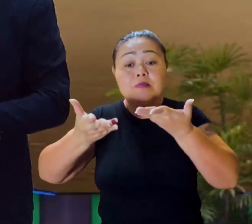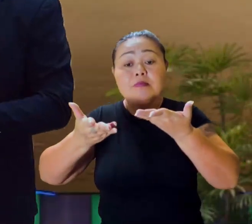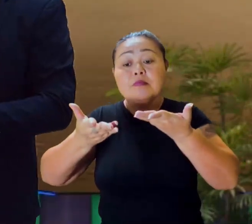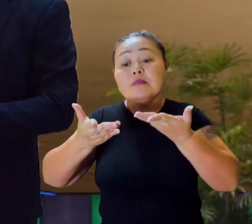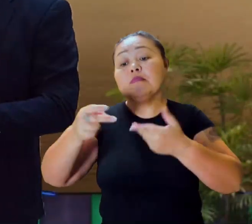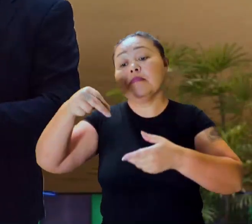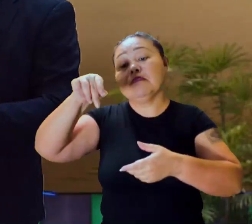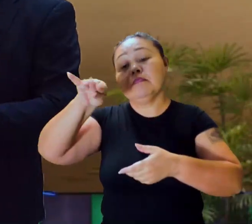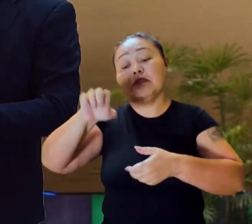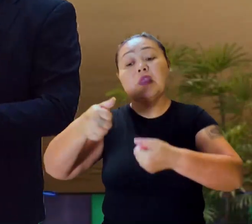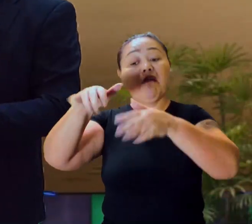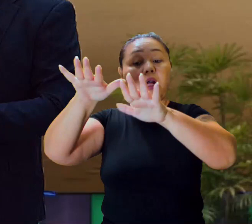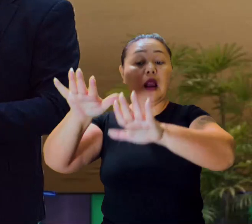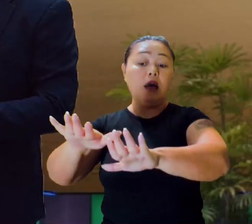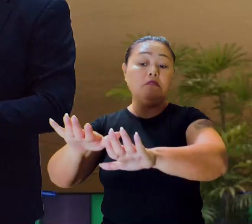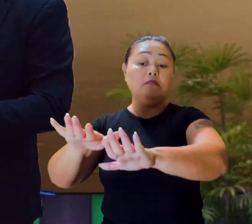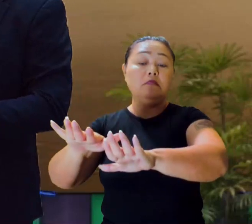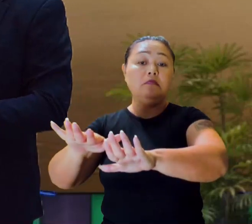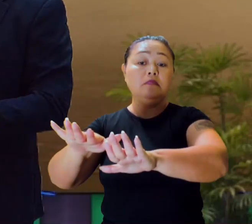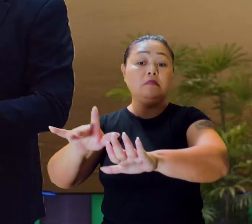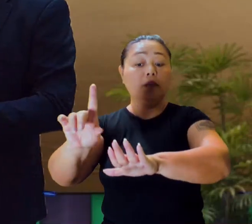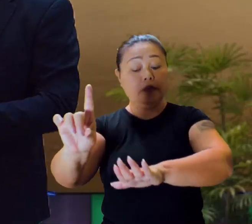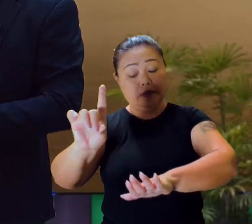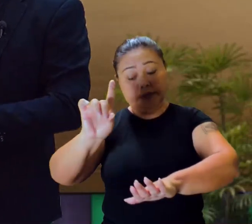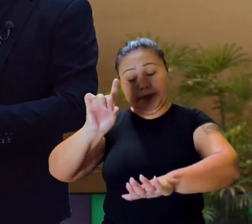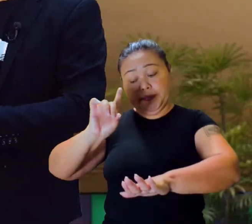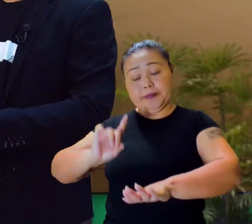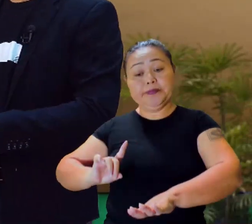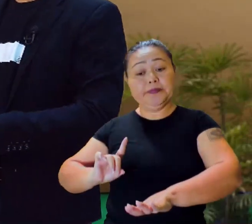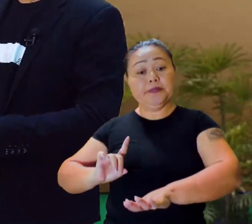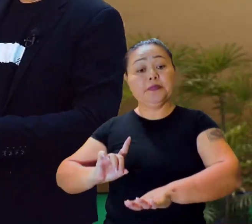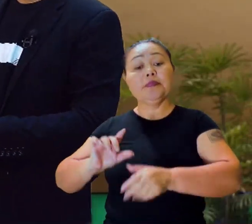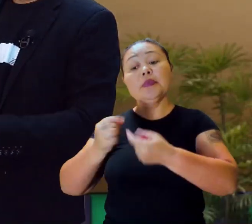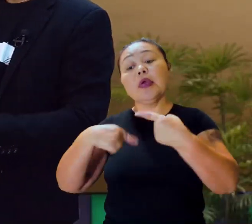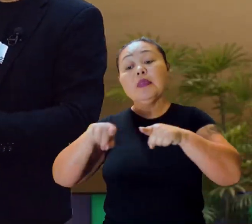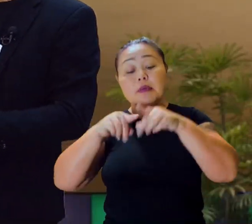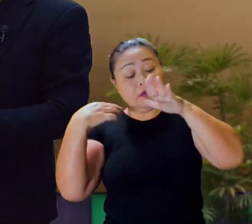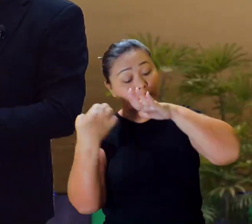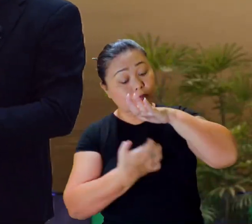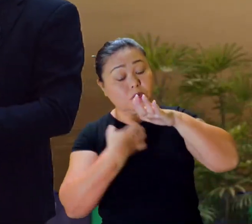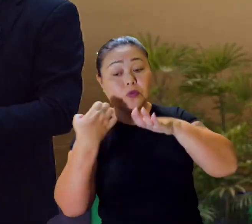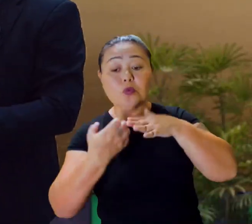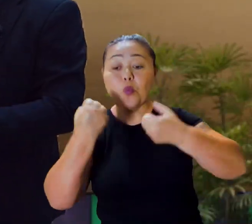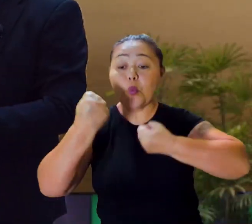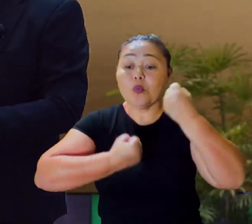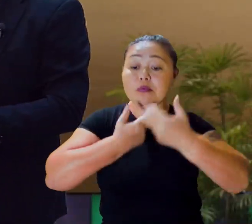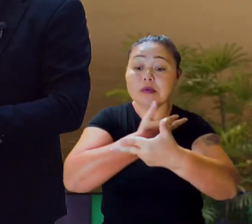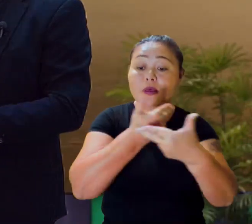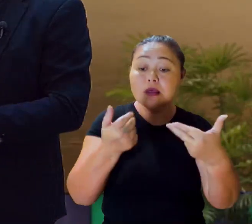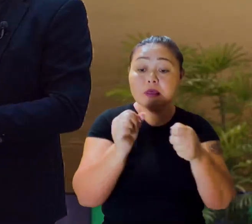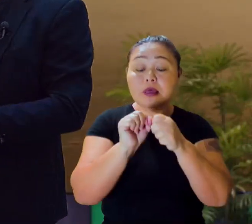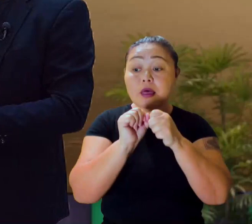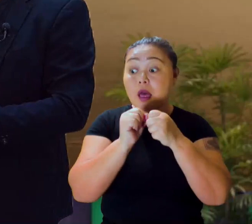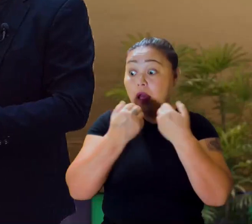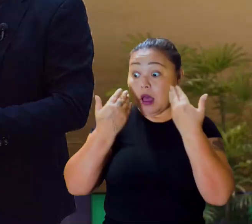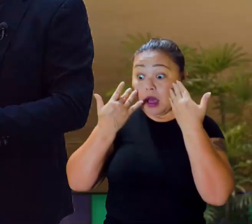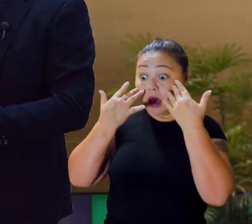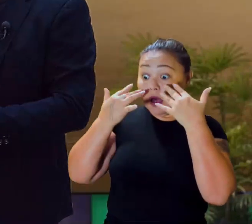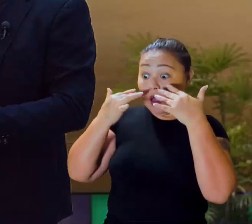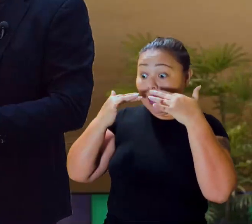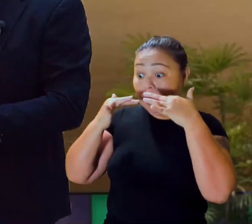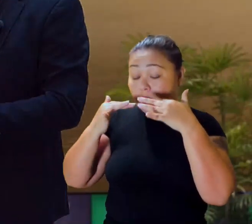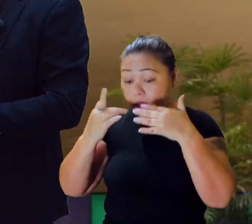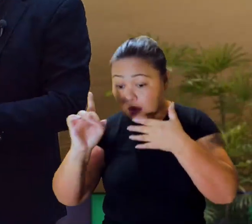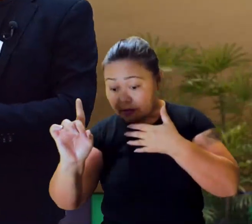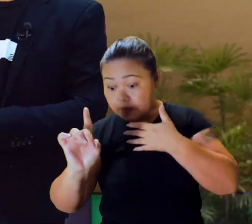aquele nordestino de estar lá. E a indústria, então, automobilística, ela é um fator atrativo. Isso. Foi um fator